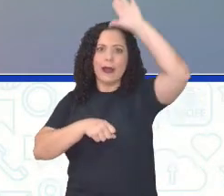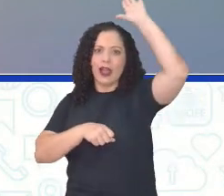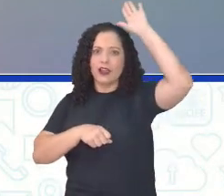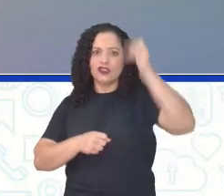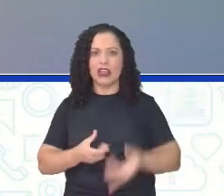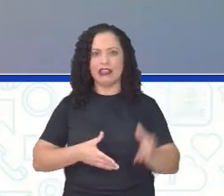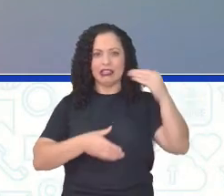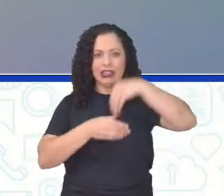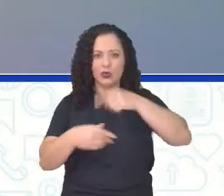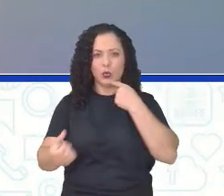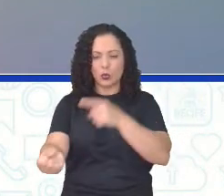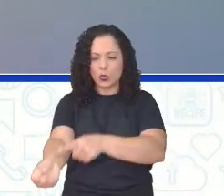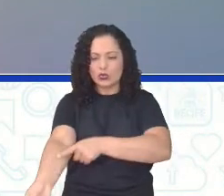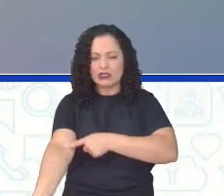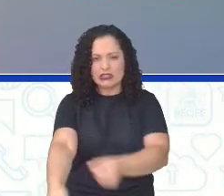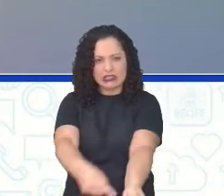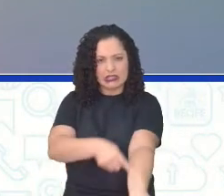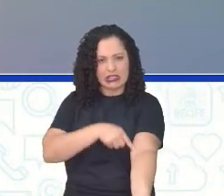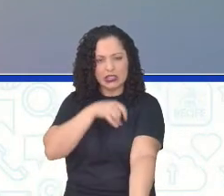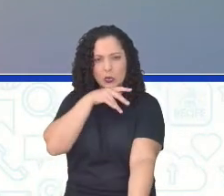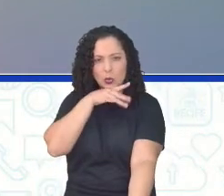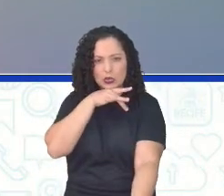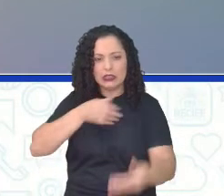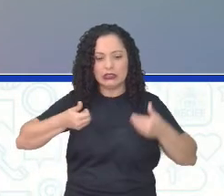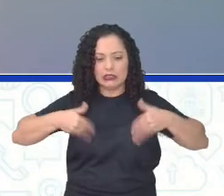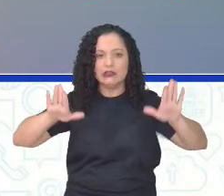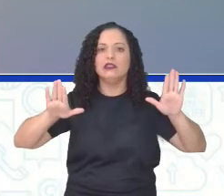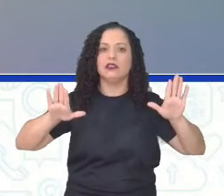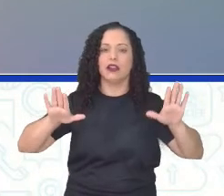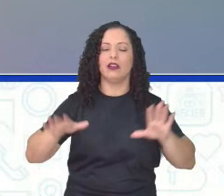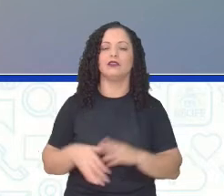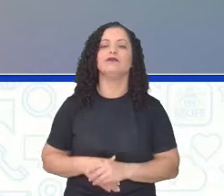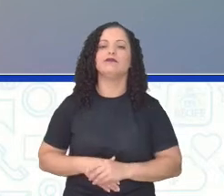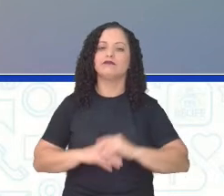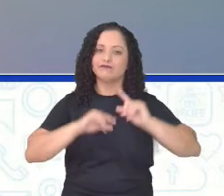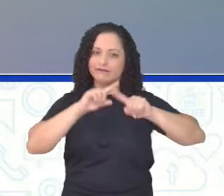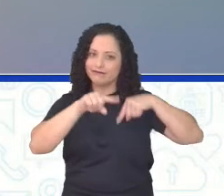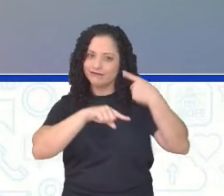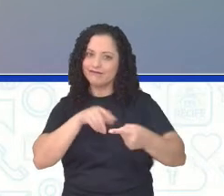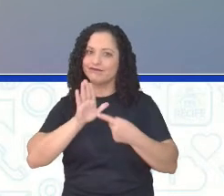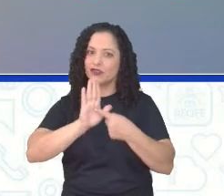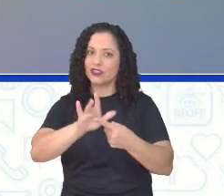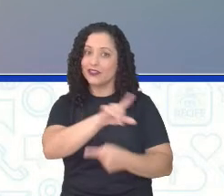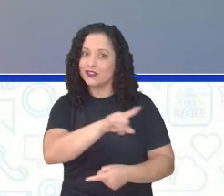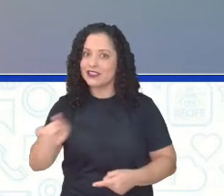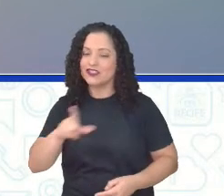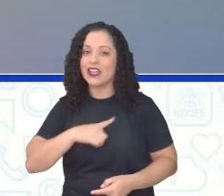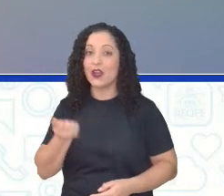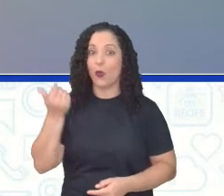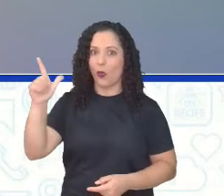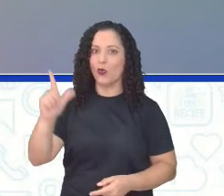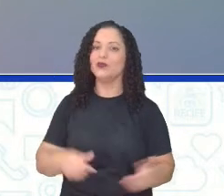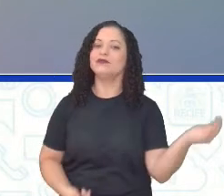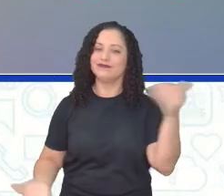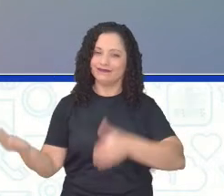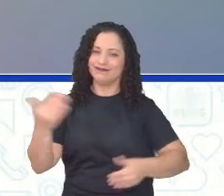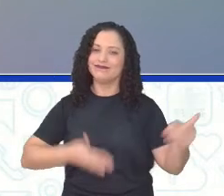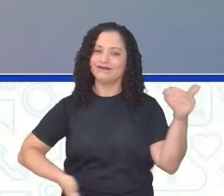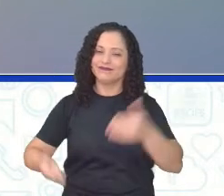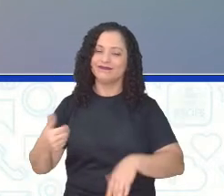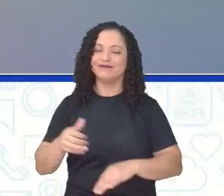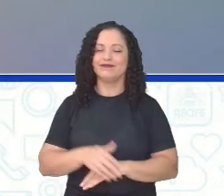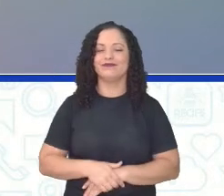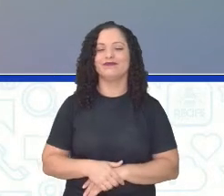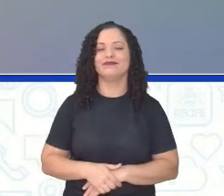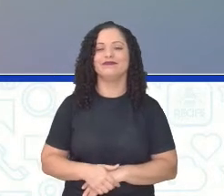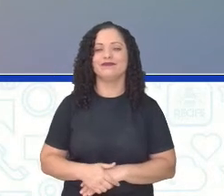lá no sangue, ou que é tóxico, vai ter que acontecer. E daqui a pouco eu vou dizer a vocês que tem um outro sistema que também vai participar. E